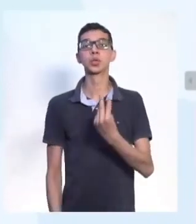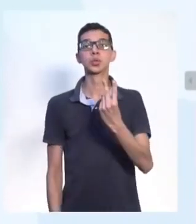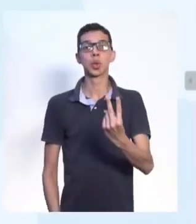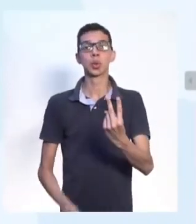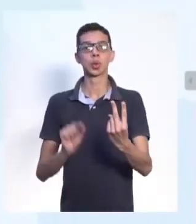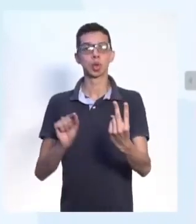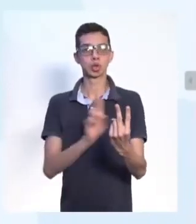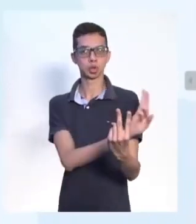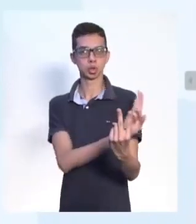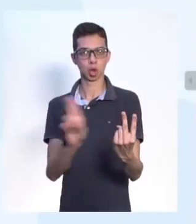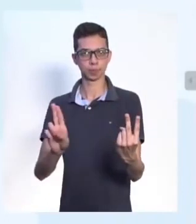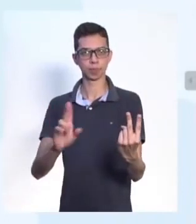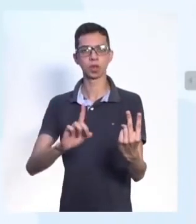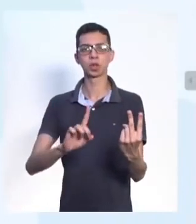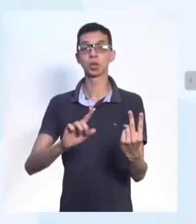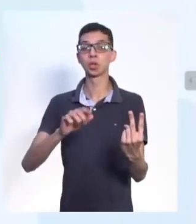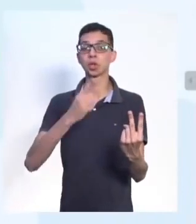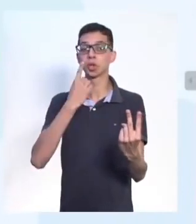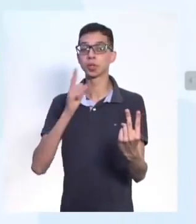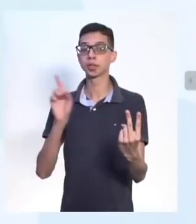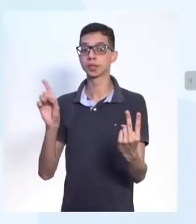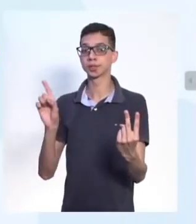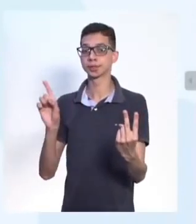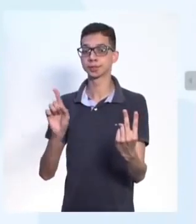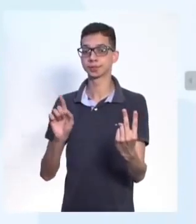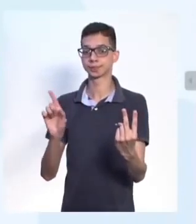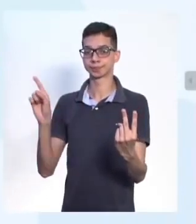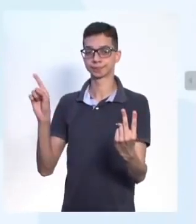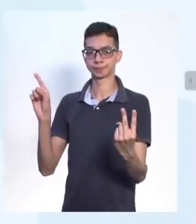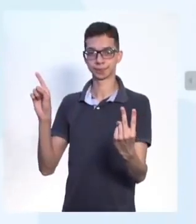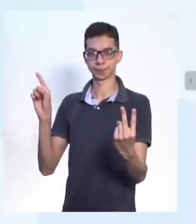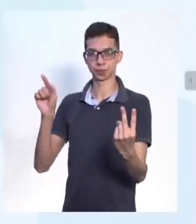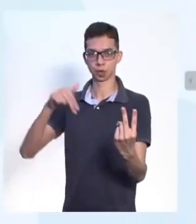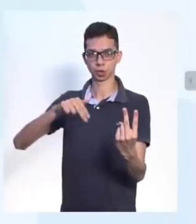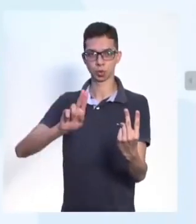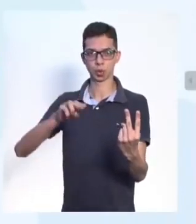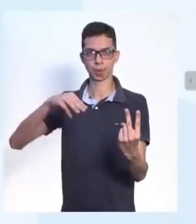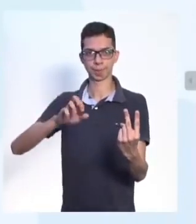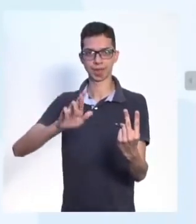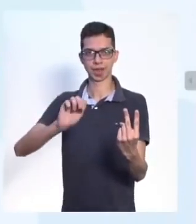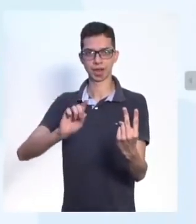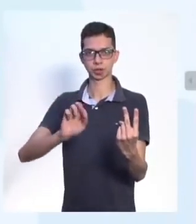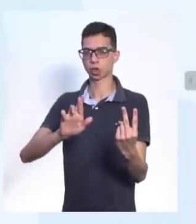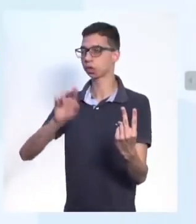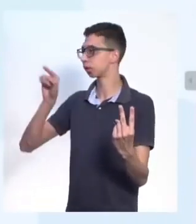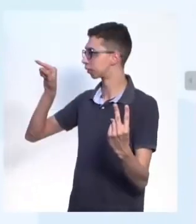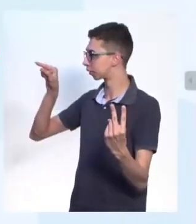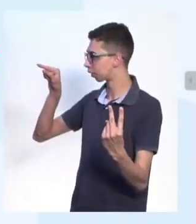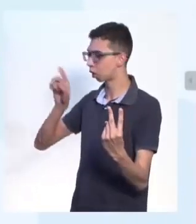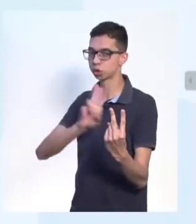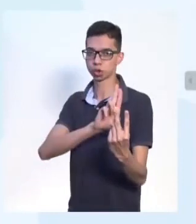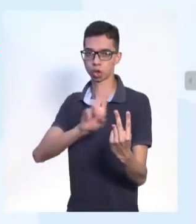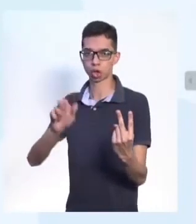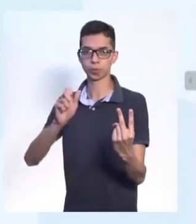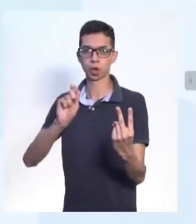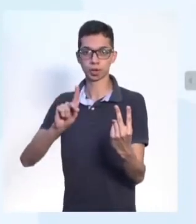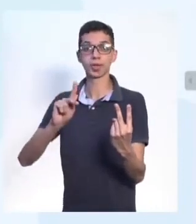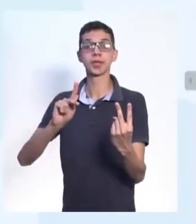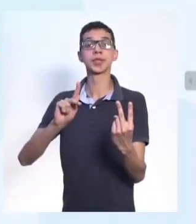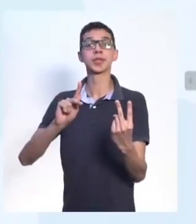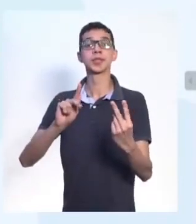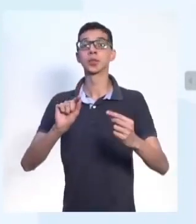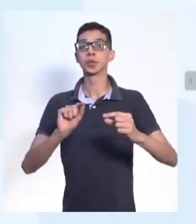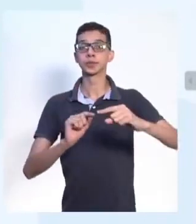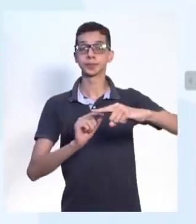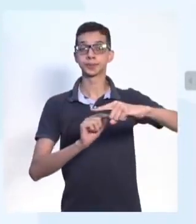de numerador, aqui ó, tá um nome bonitinho aí para vocês, o numerador. A parte de baixo, né, é